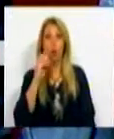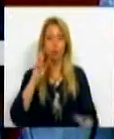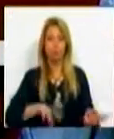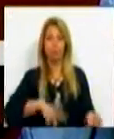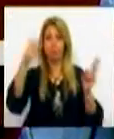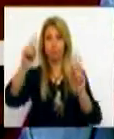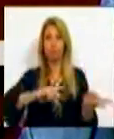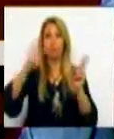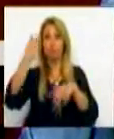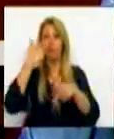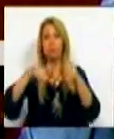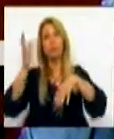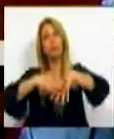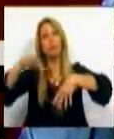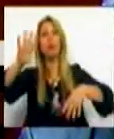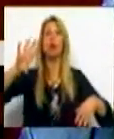fenómeno muito relevante